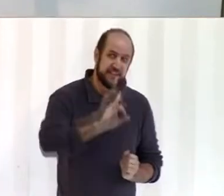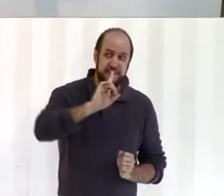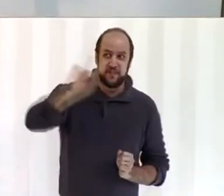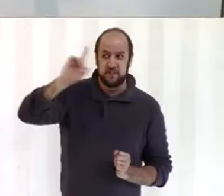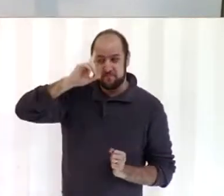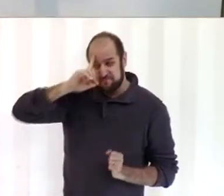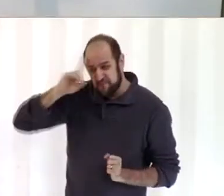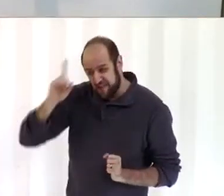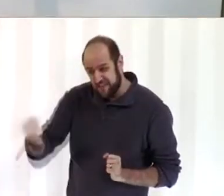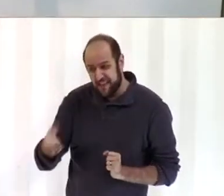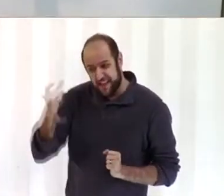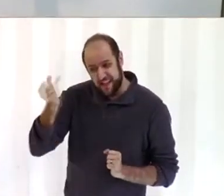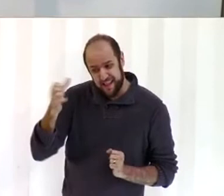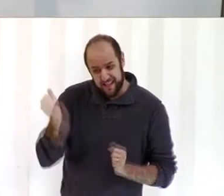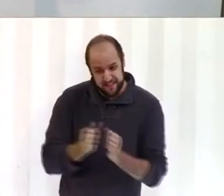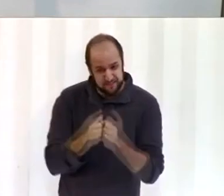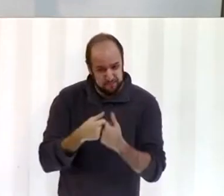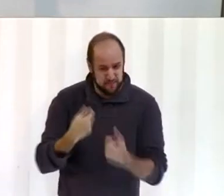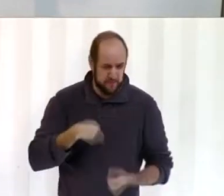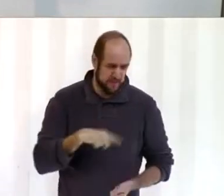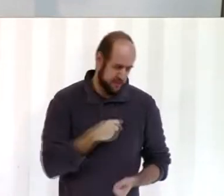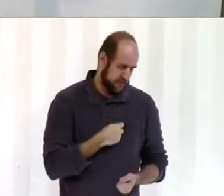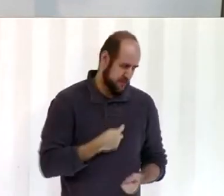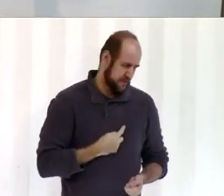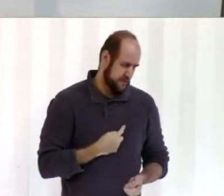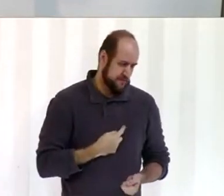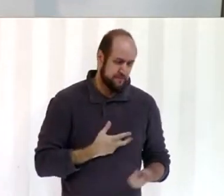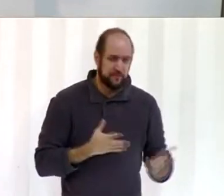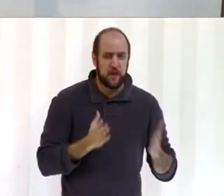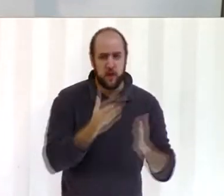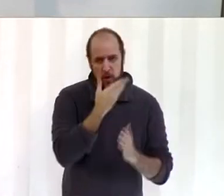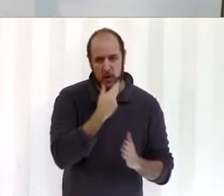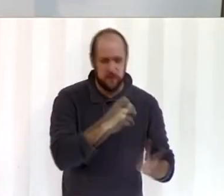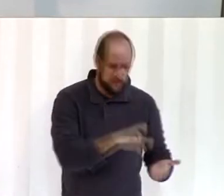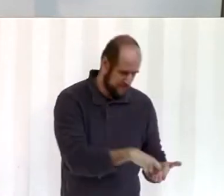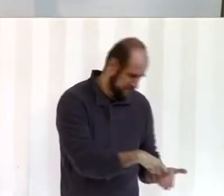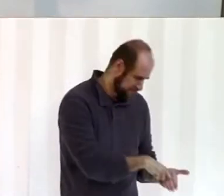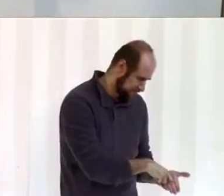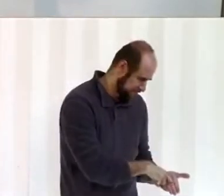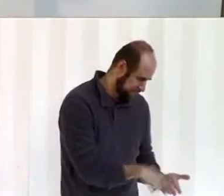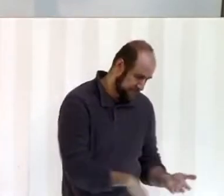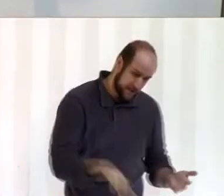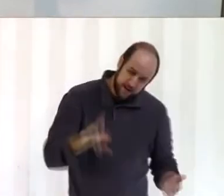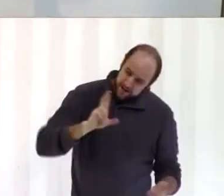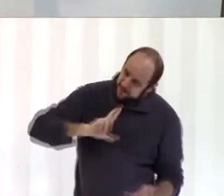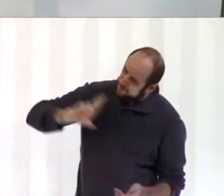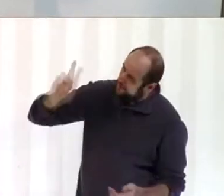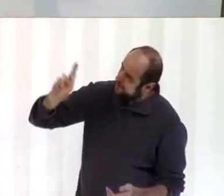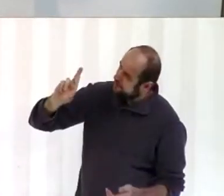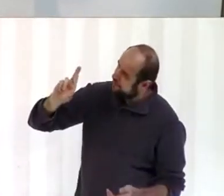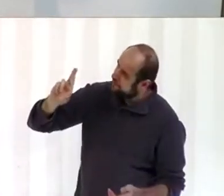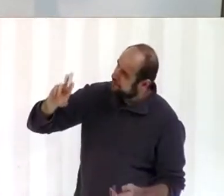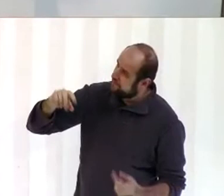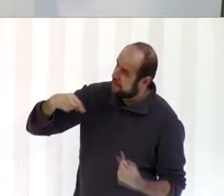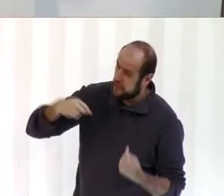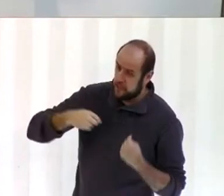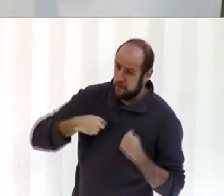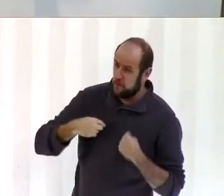para a gente. E George Miller então respondeu: não me surpreende nem um pouco.